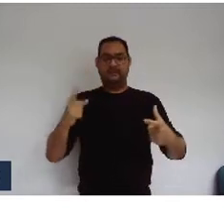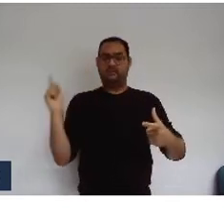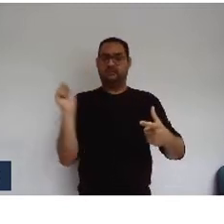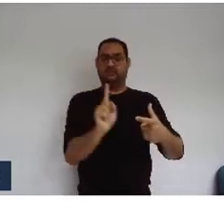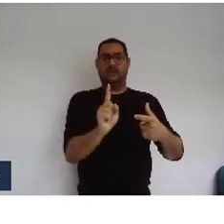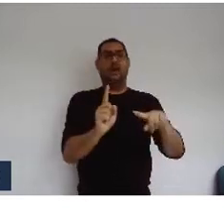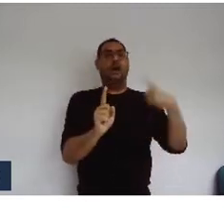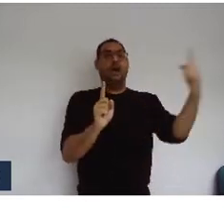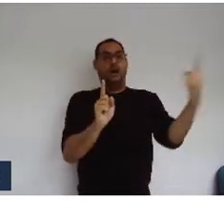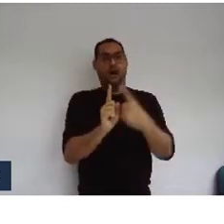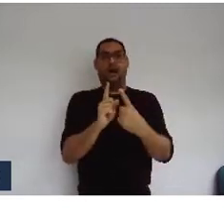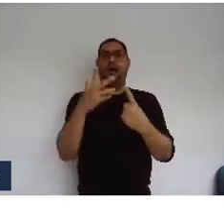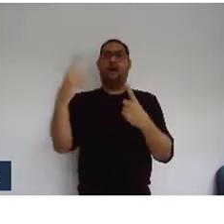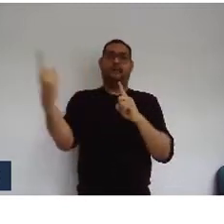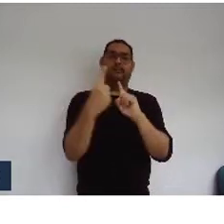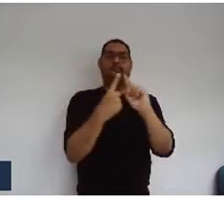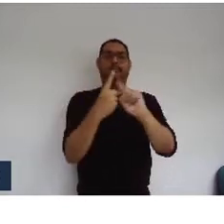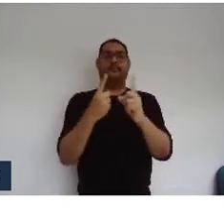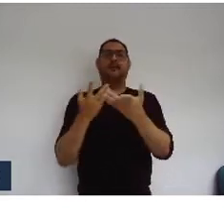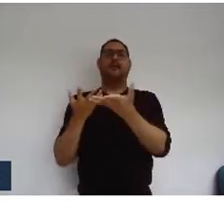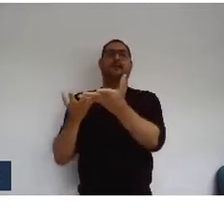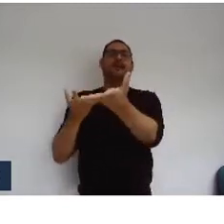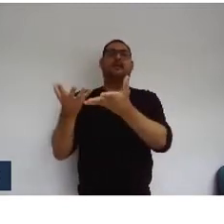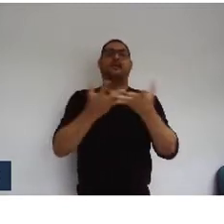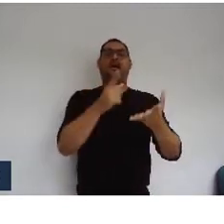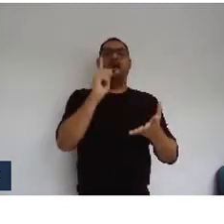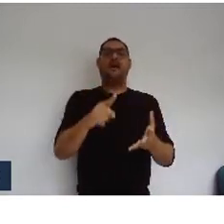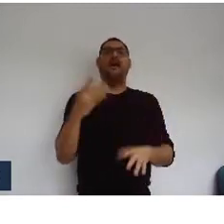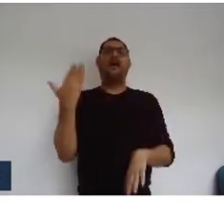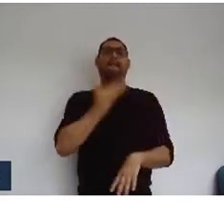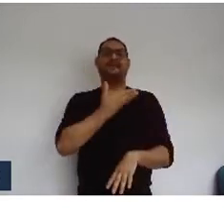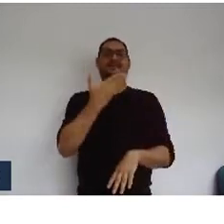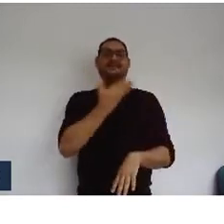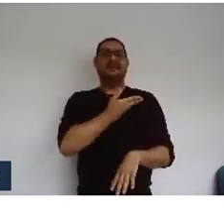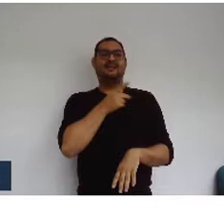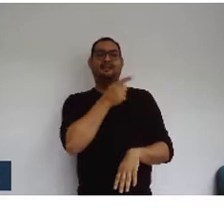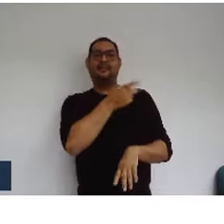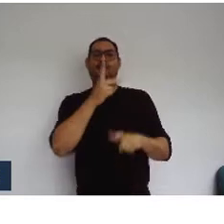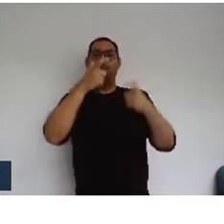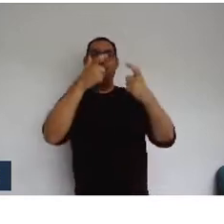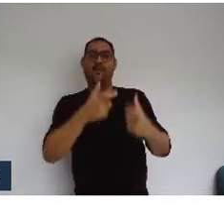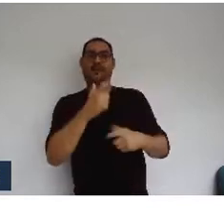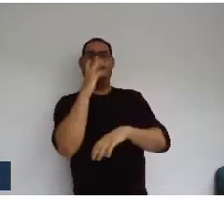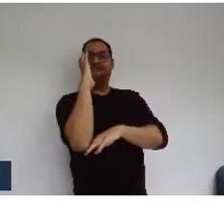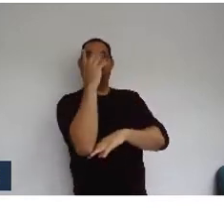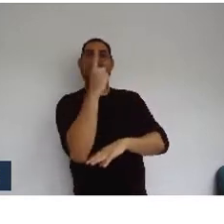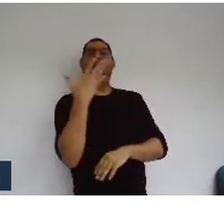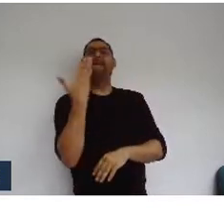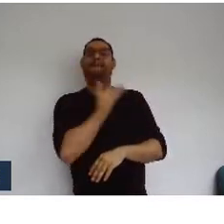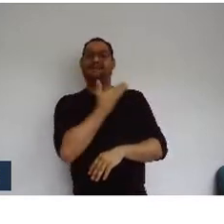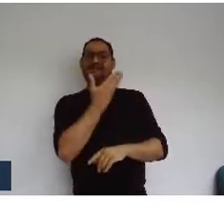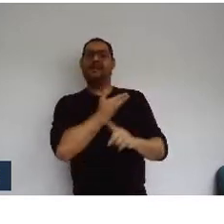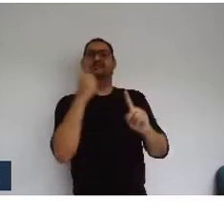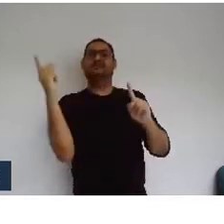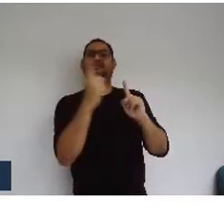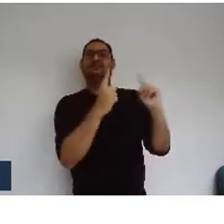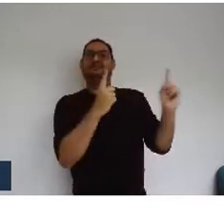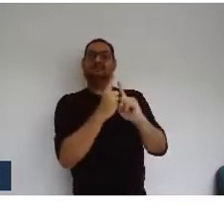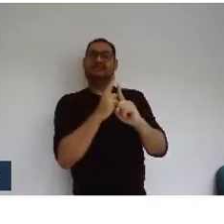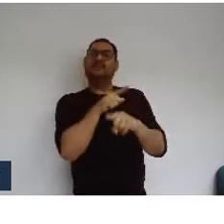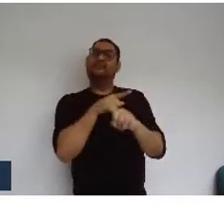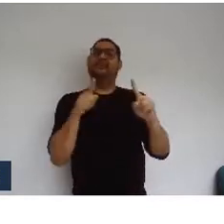João relata as redes de amizade que construiu ali, ao passo que também evoca profunda